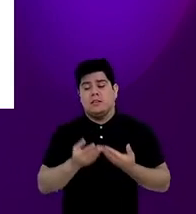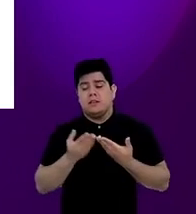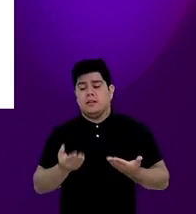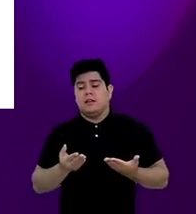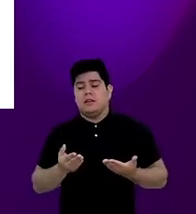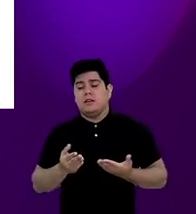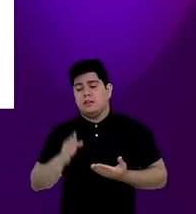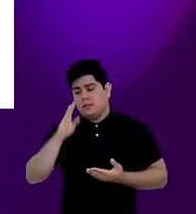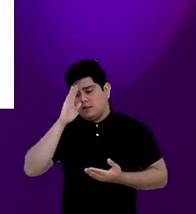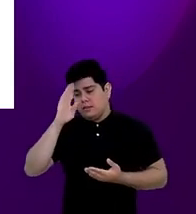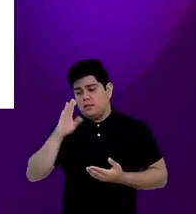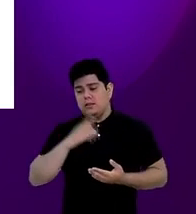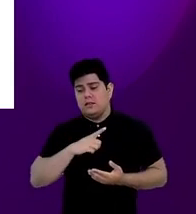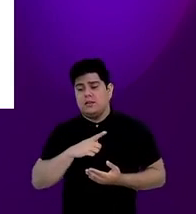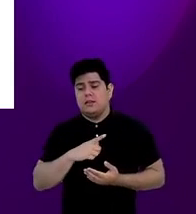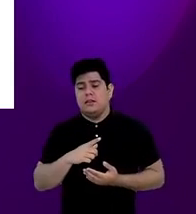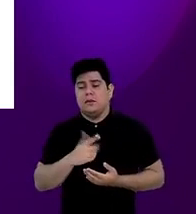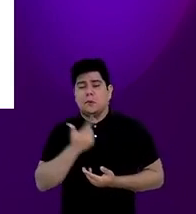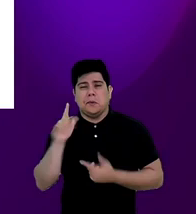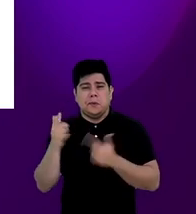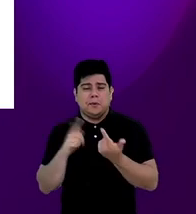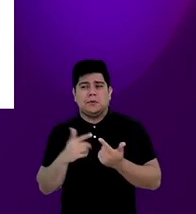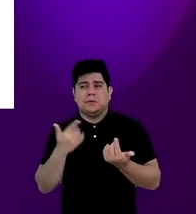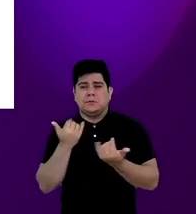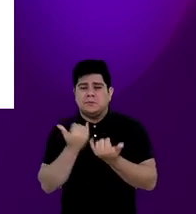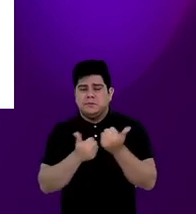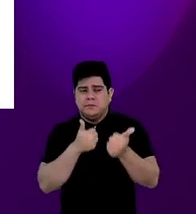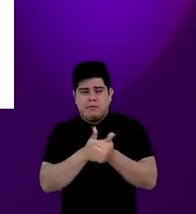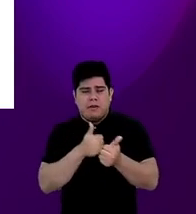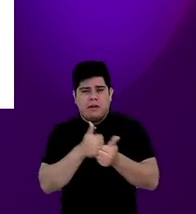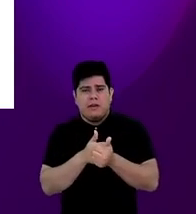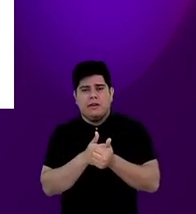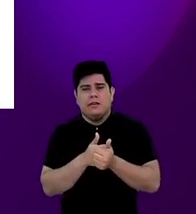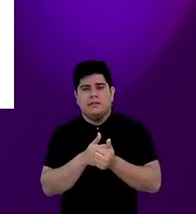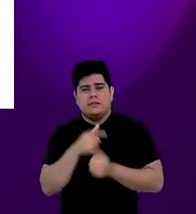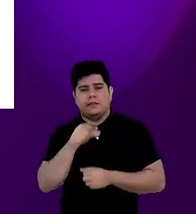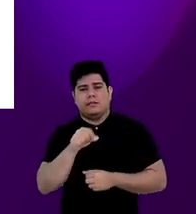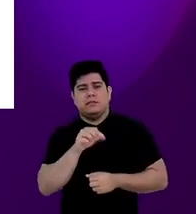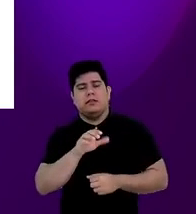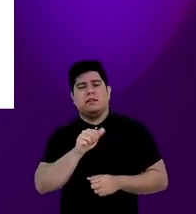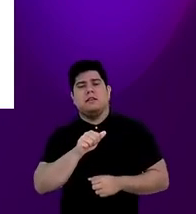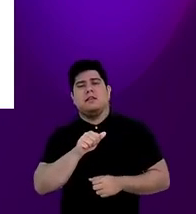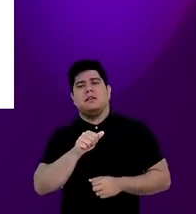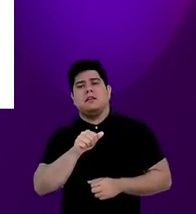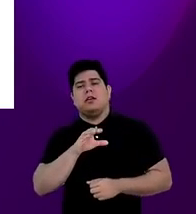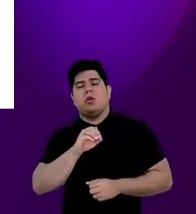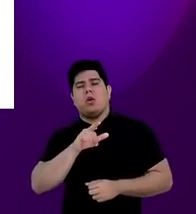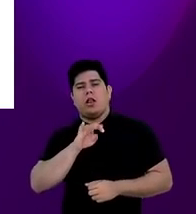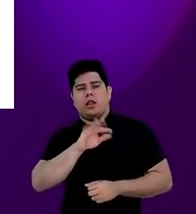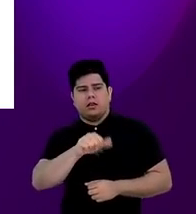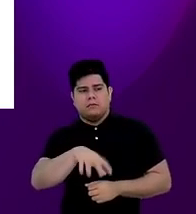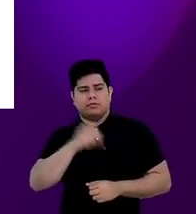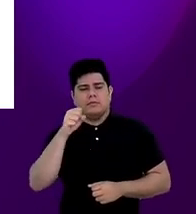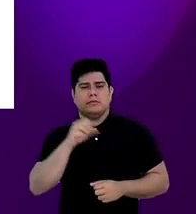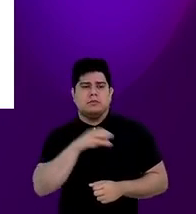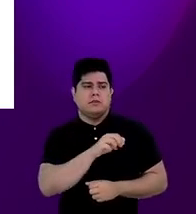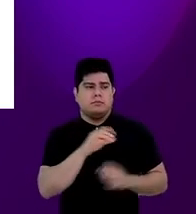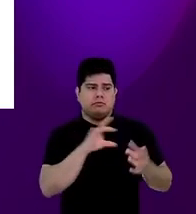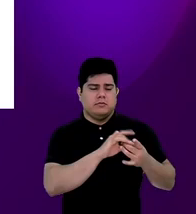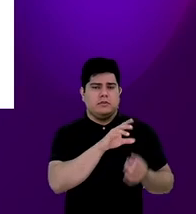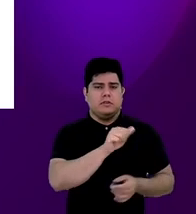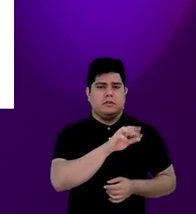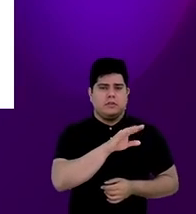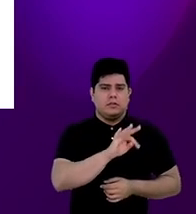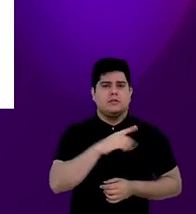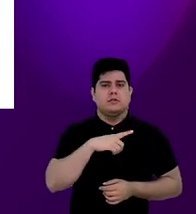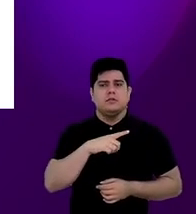principalmente bendamustina, muito próximo da coleta para CAR-T, muitas vezes se associa a uma